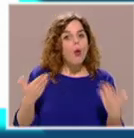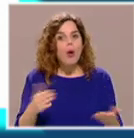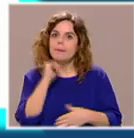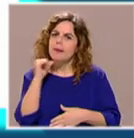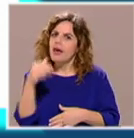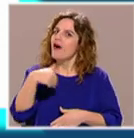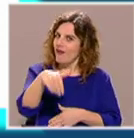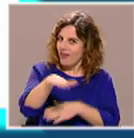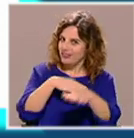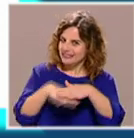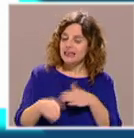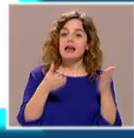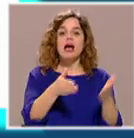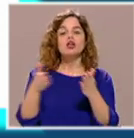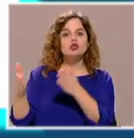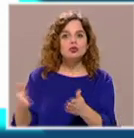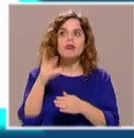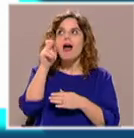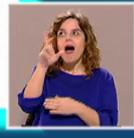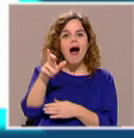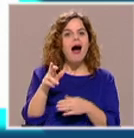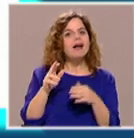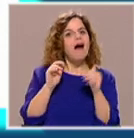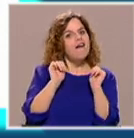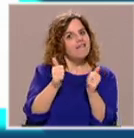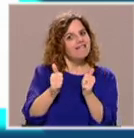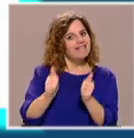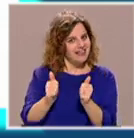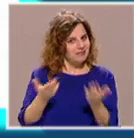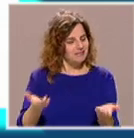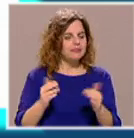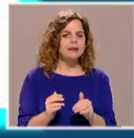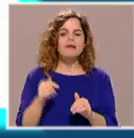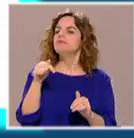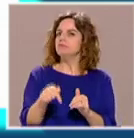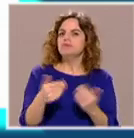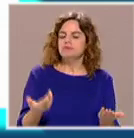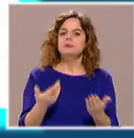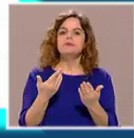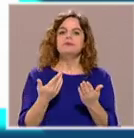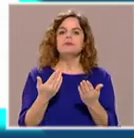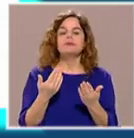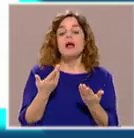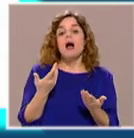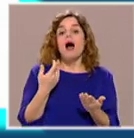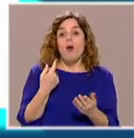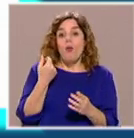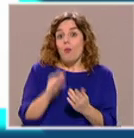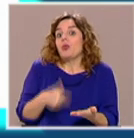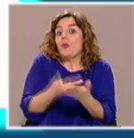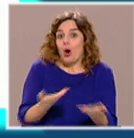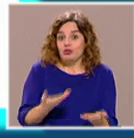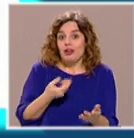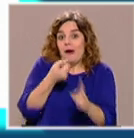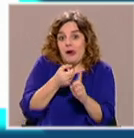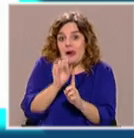para a preservação da qualidade do ar. Ora, nós trouxemos aqui a correção do desafio, aqui uma proposta, digamos